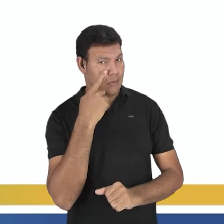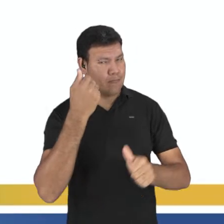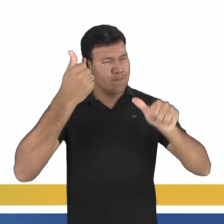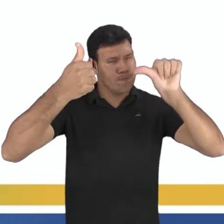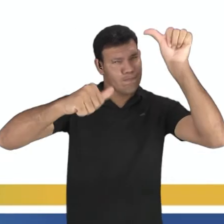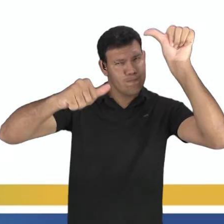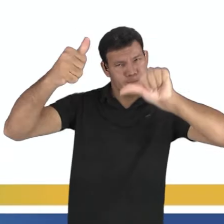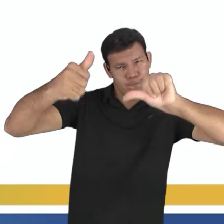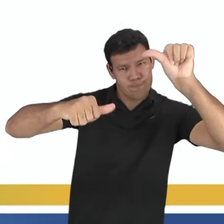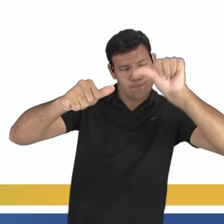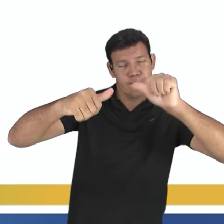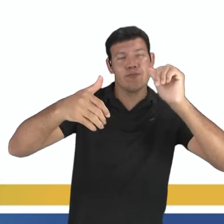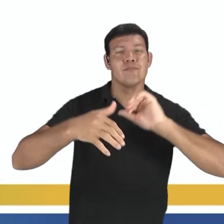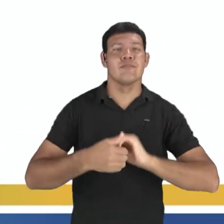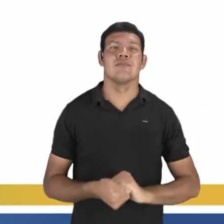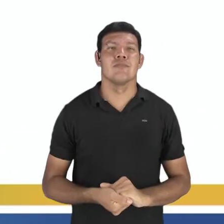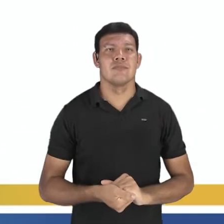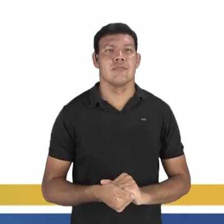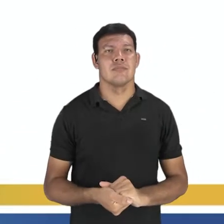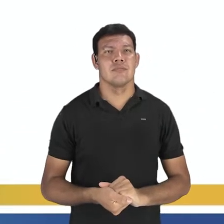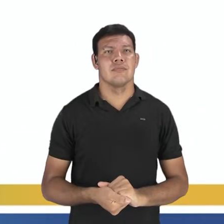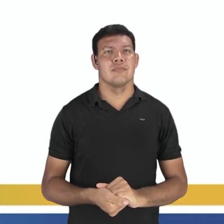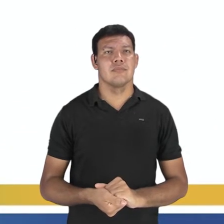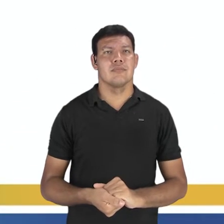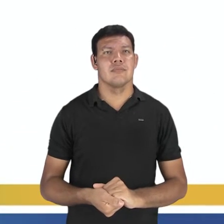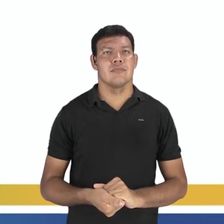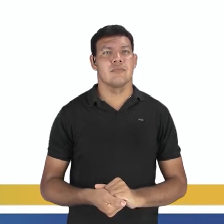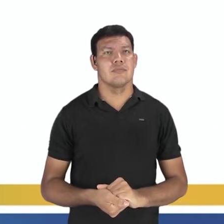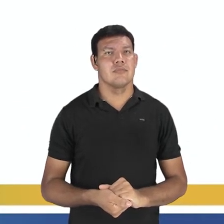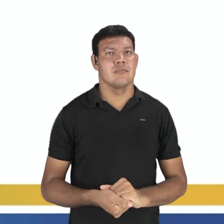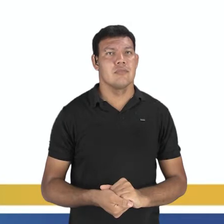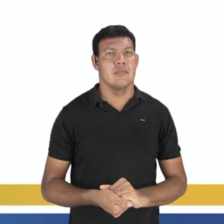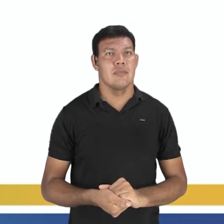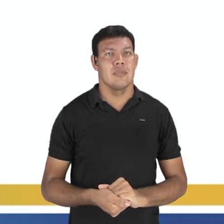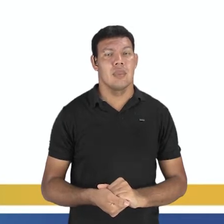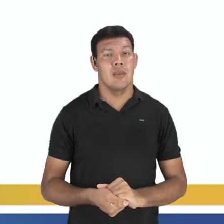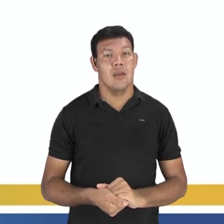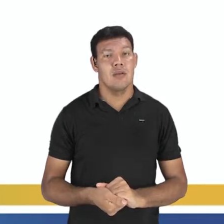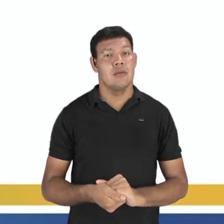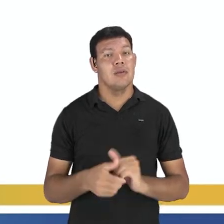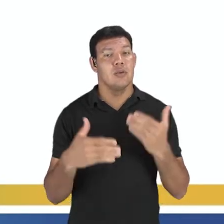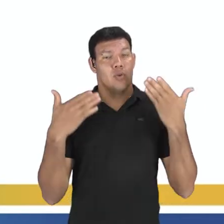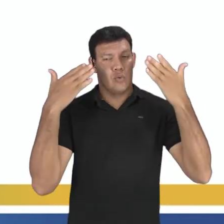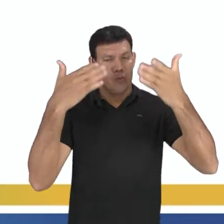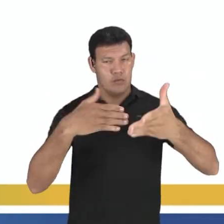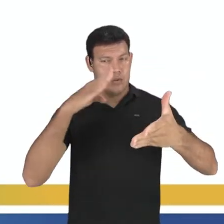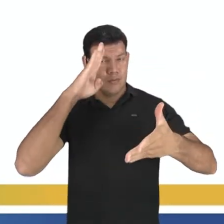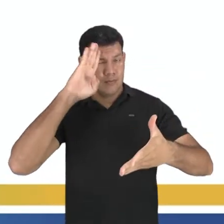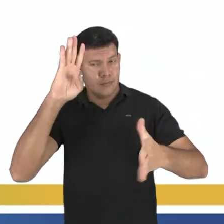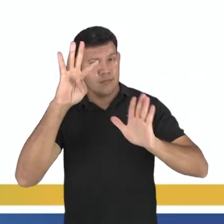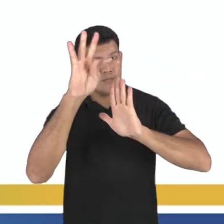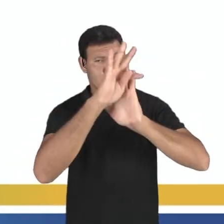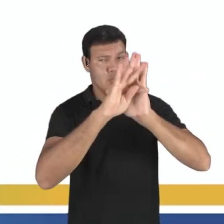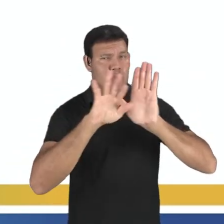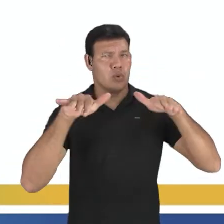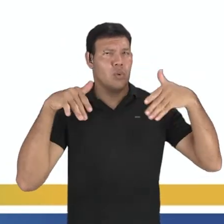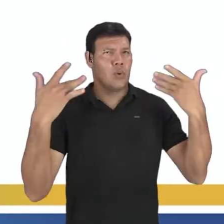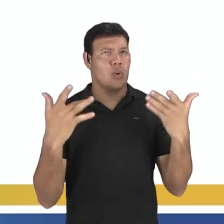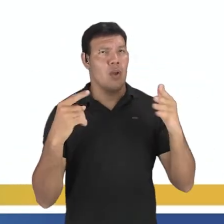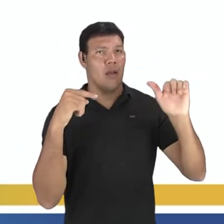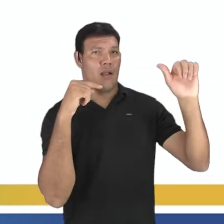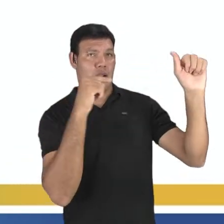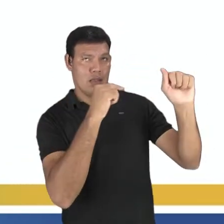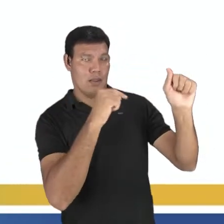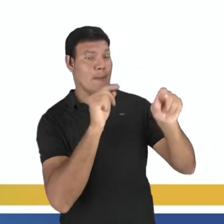verificar a questão relativa a esse texto. Olha só. Qual é a ideia central desse texto? A.